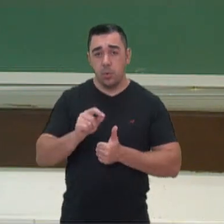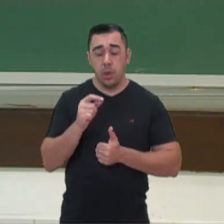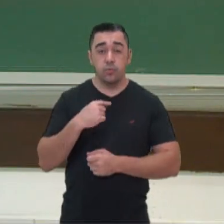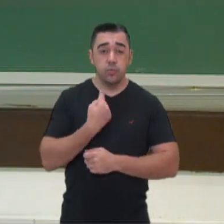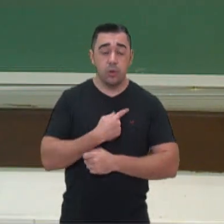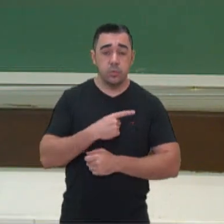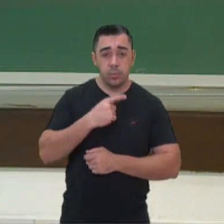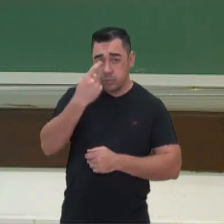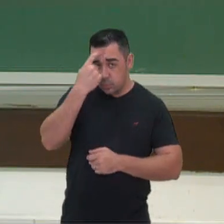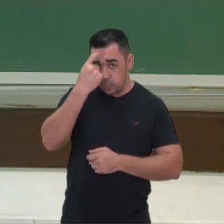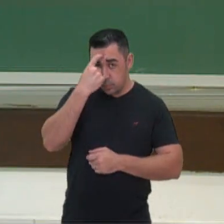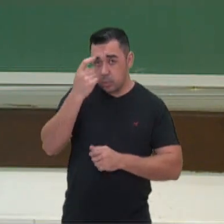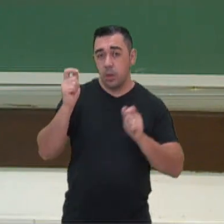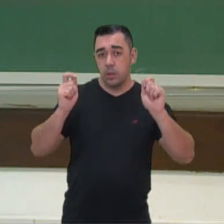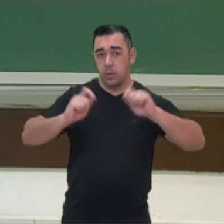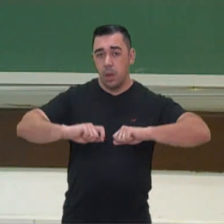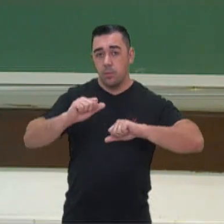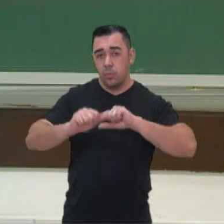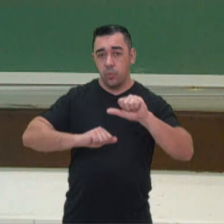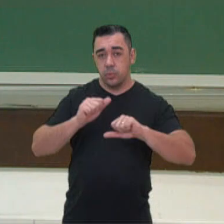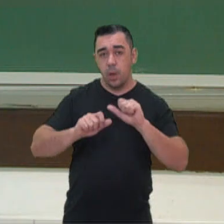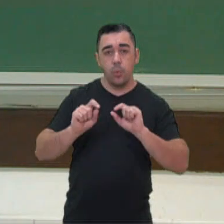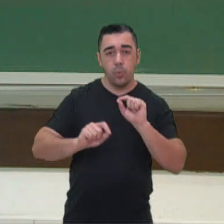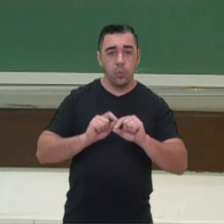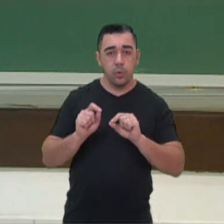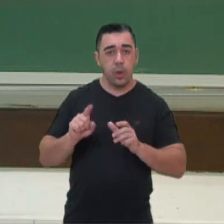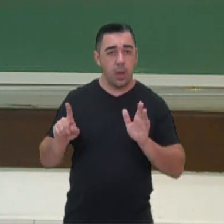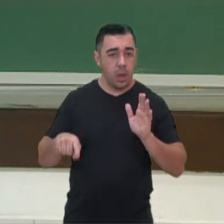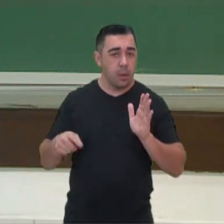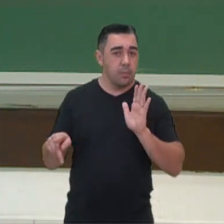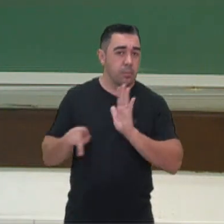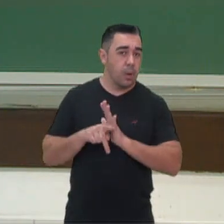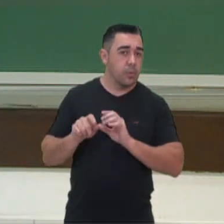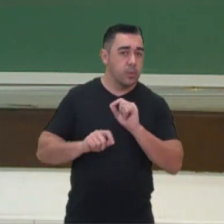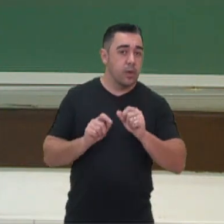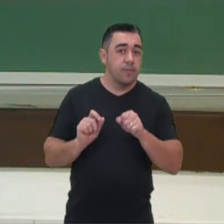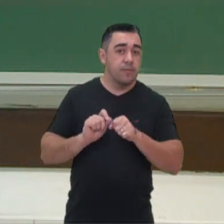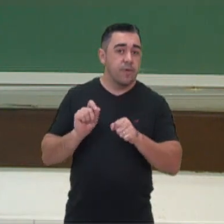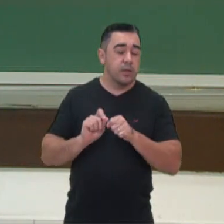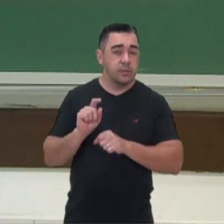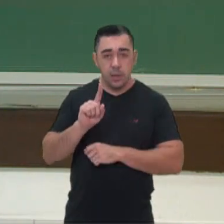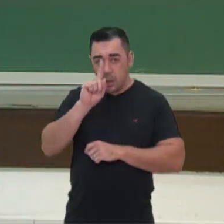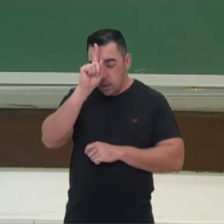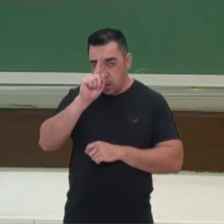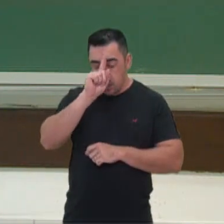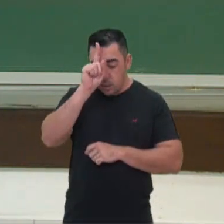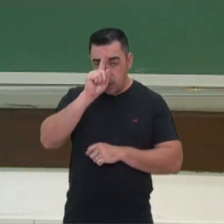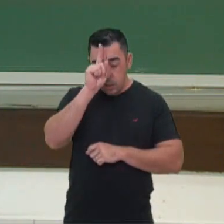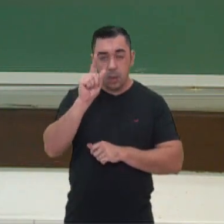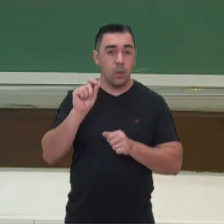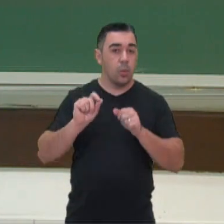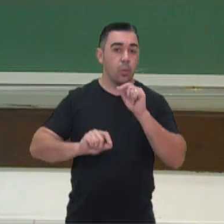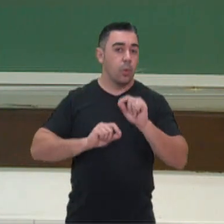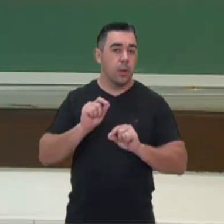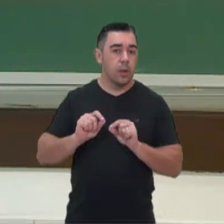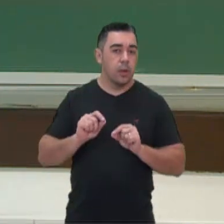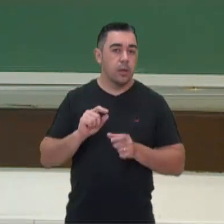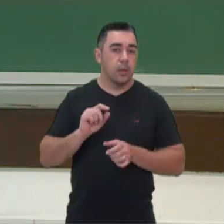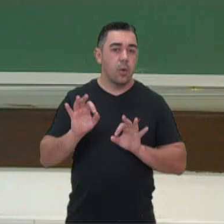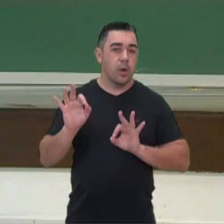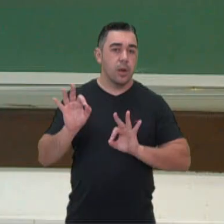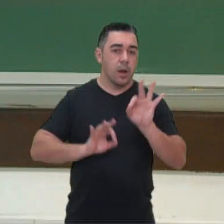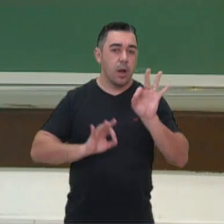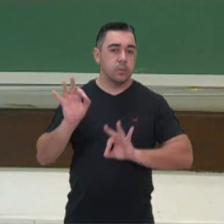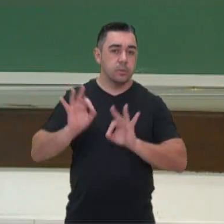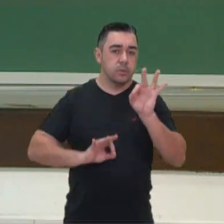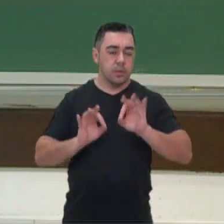nós podemos até mudar esse chamado determinismo e criar soluções. Para quê? Para organizar